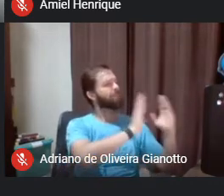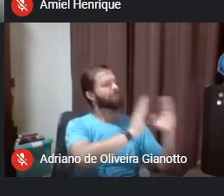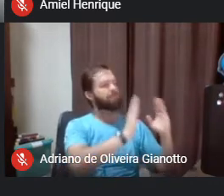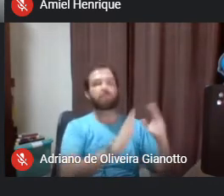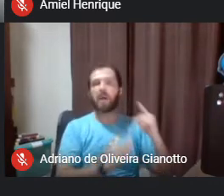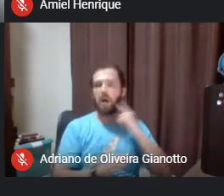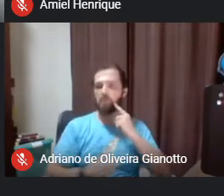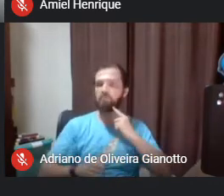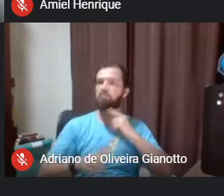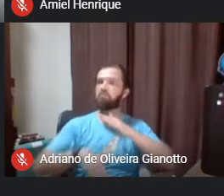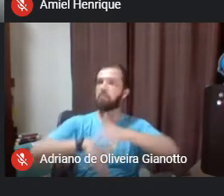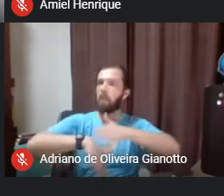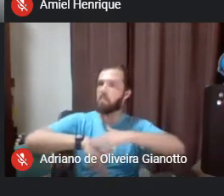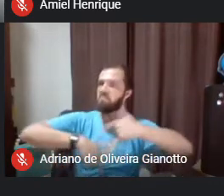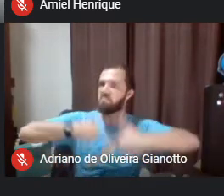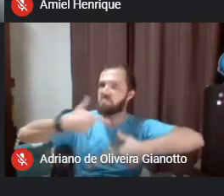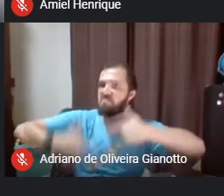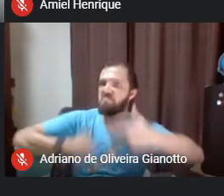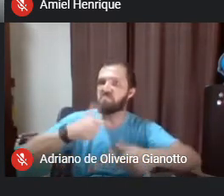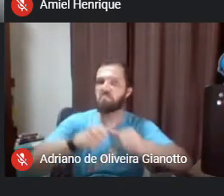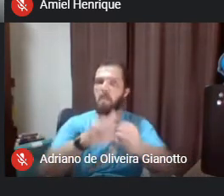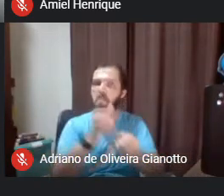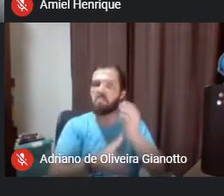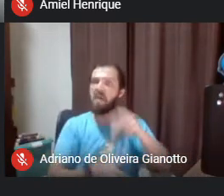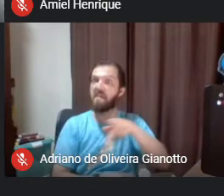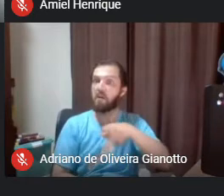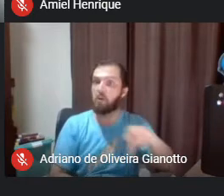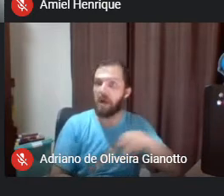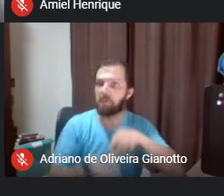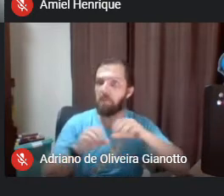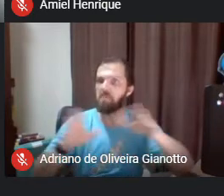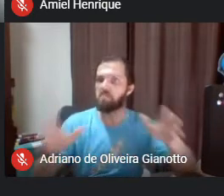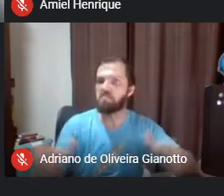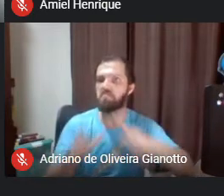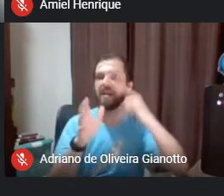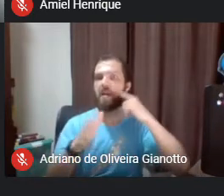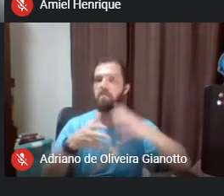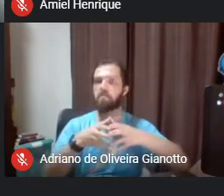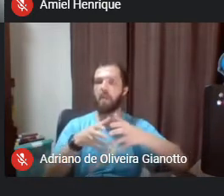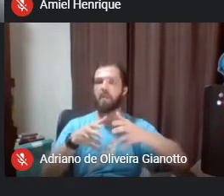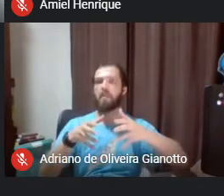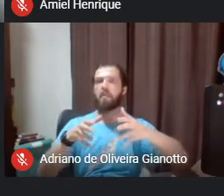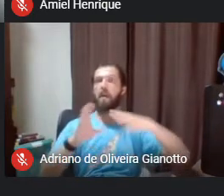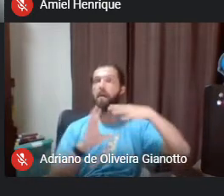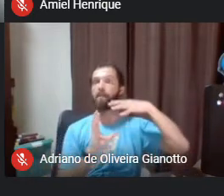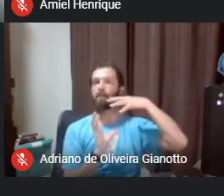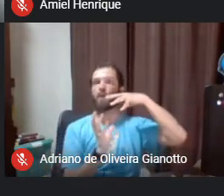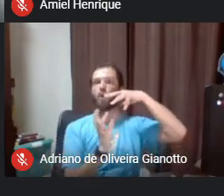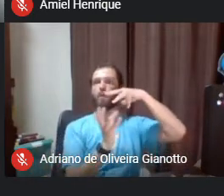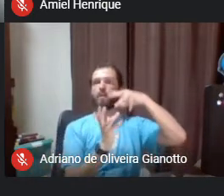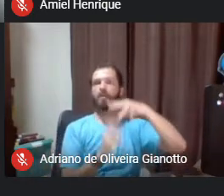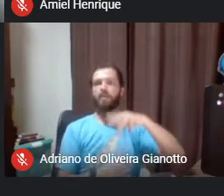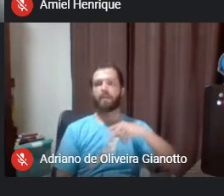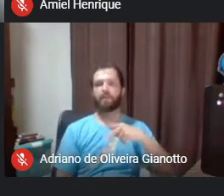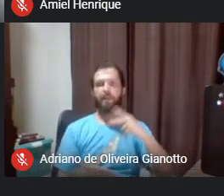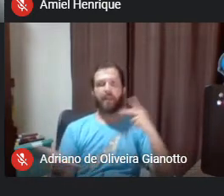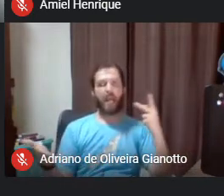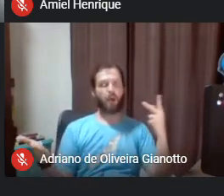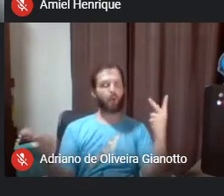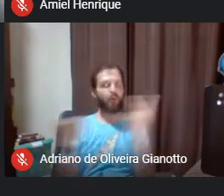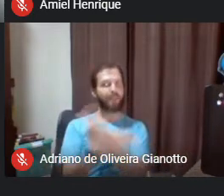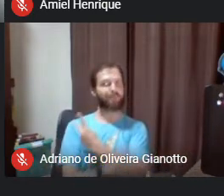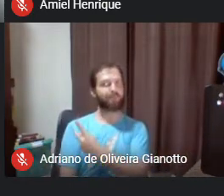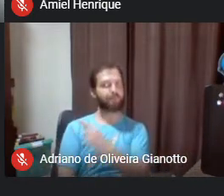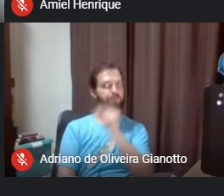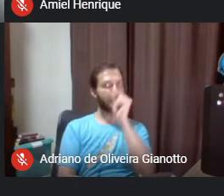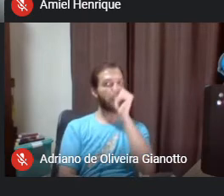Vocês viram, né? Toda essa trajetória, algumas pessoas, as lutas de algumas pessoas, isso